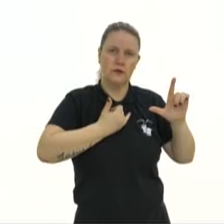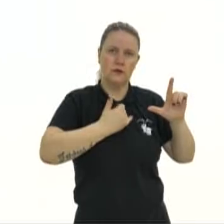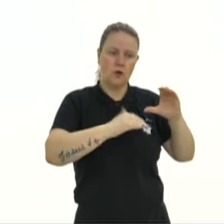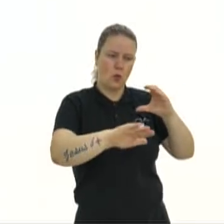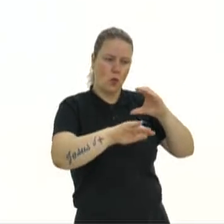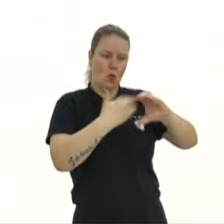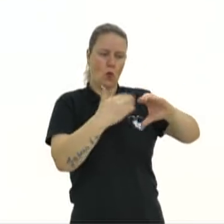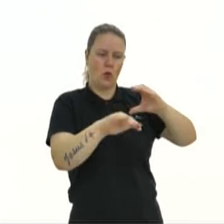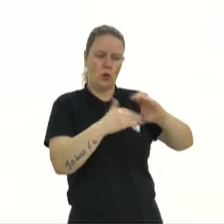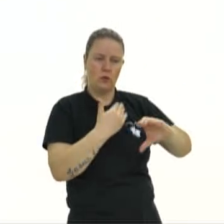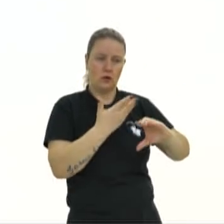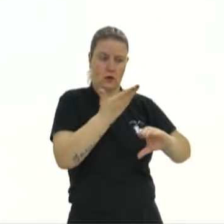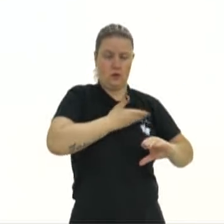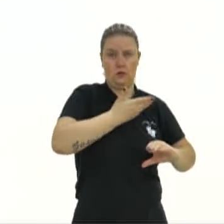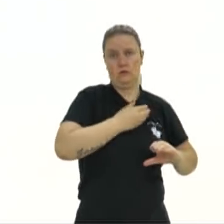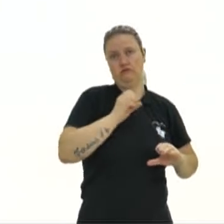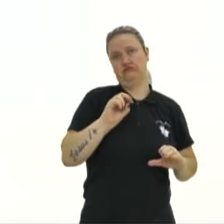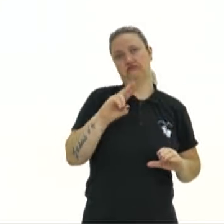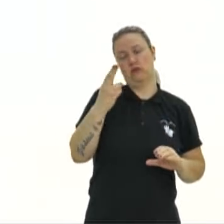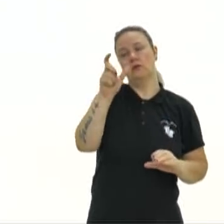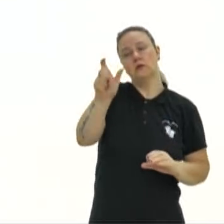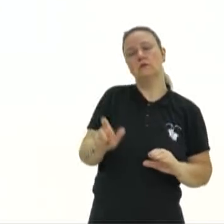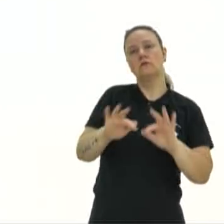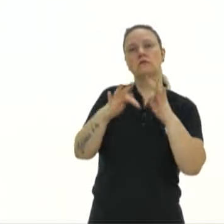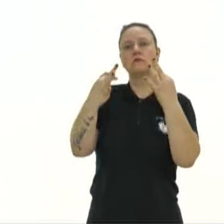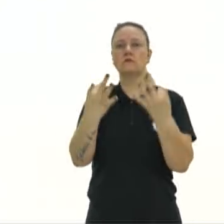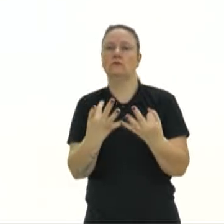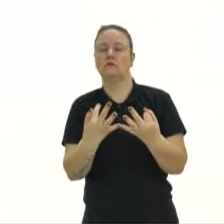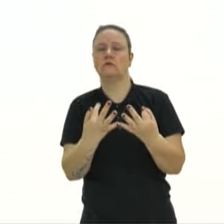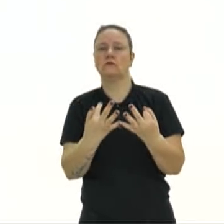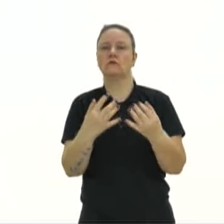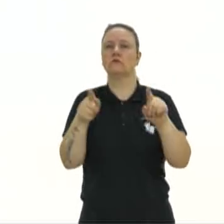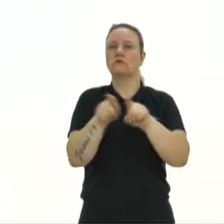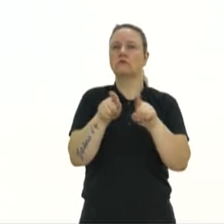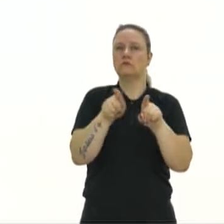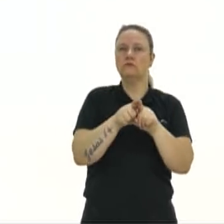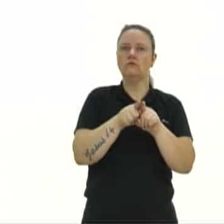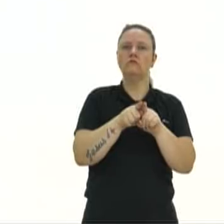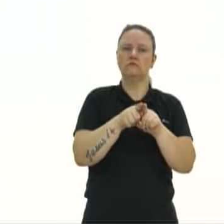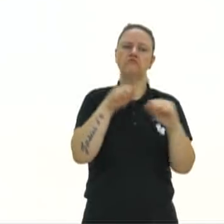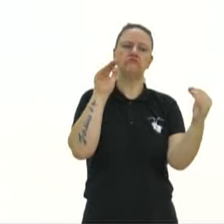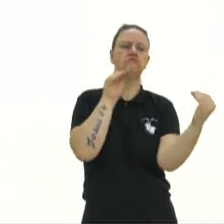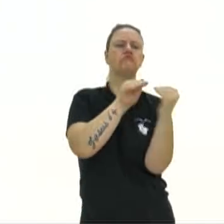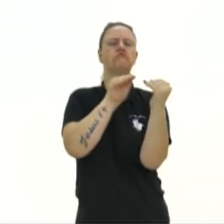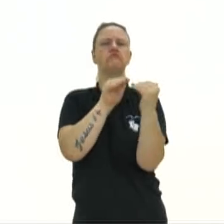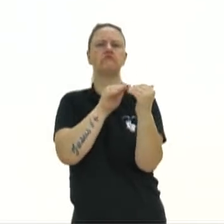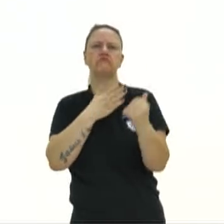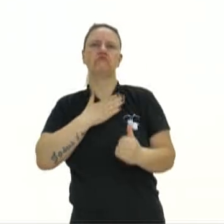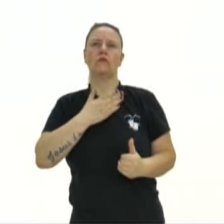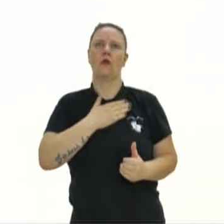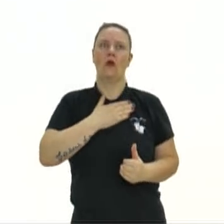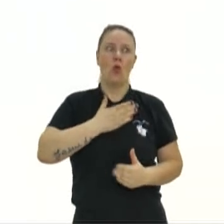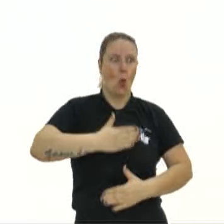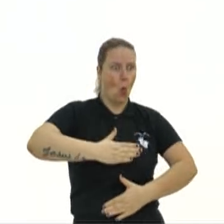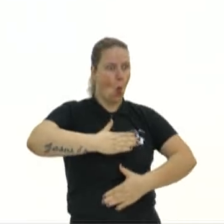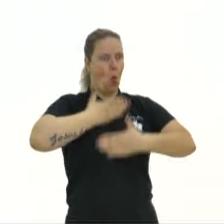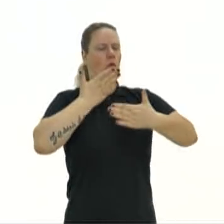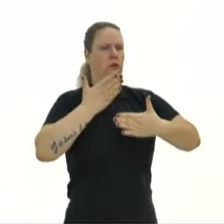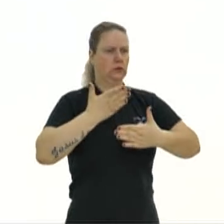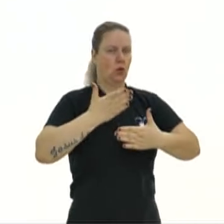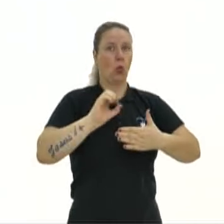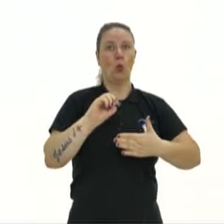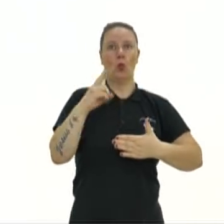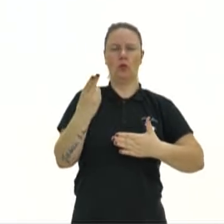um amigo ou parente. Ela confirma completamente suas convicções, ou então causa muita surpresa ou